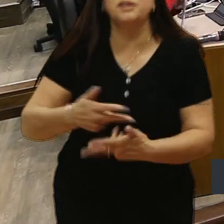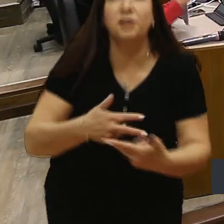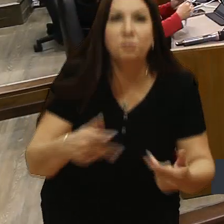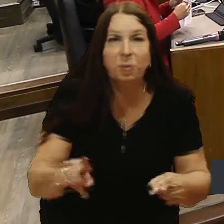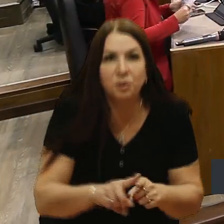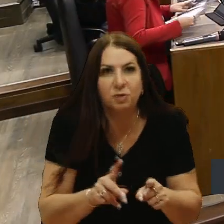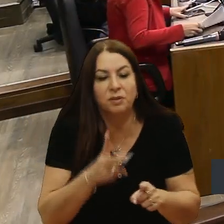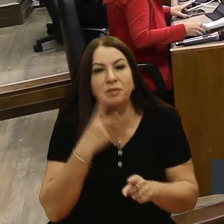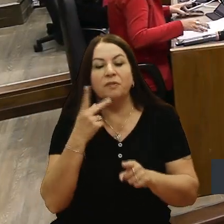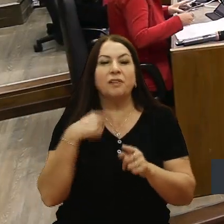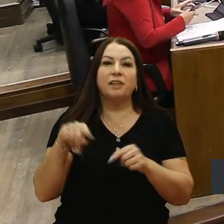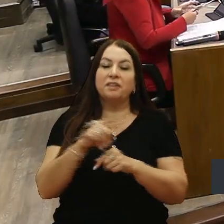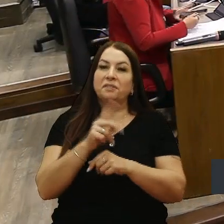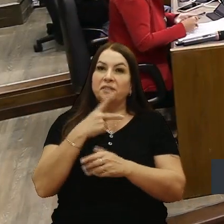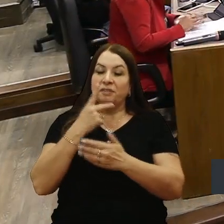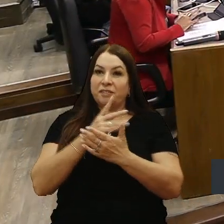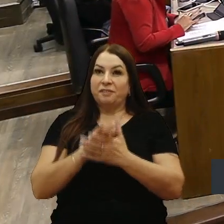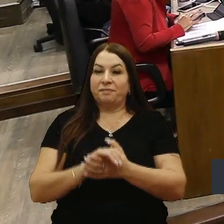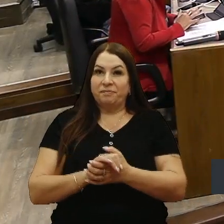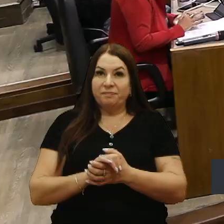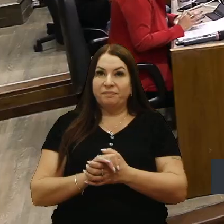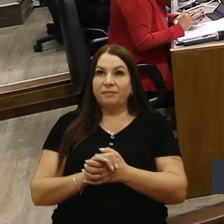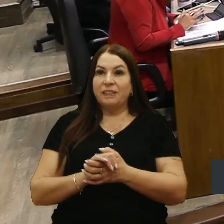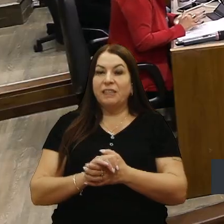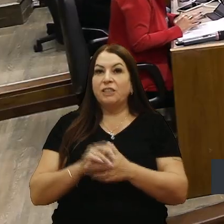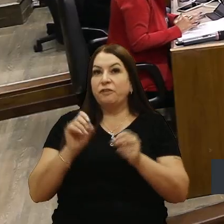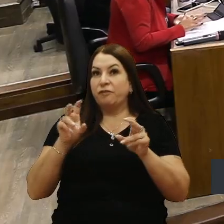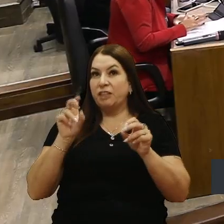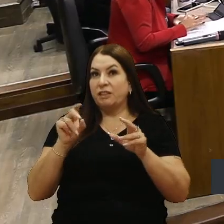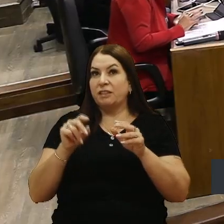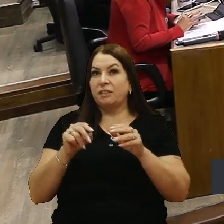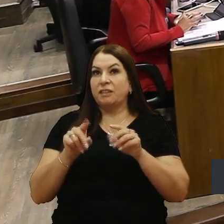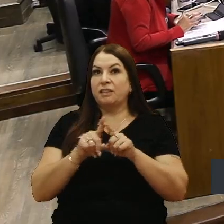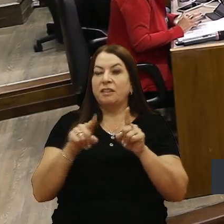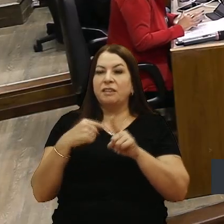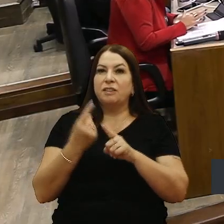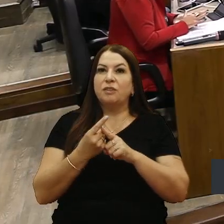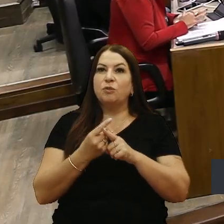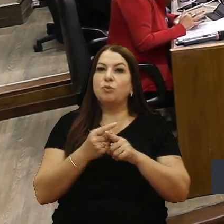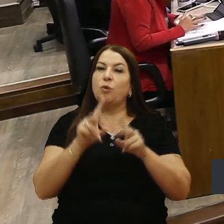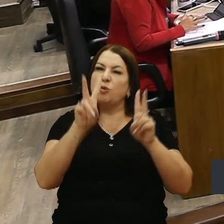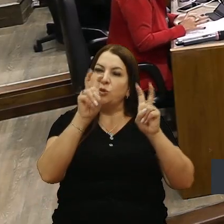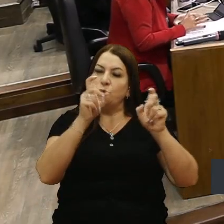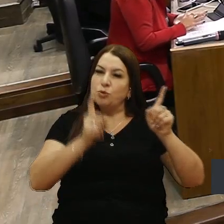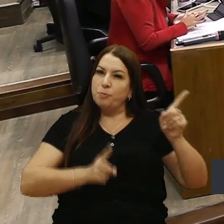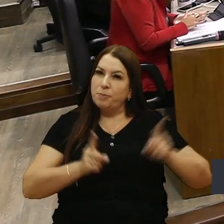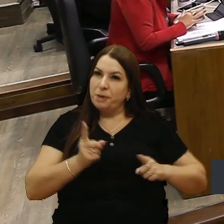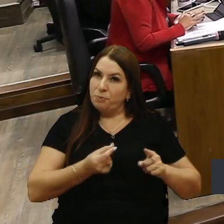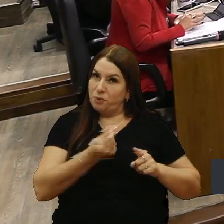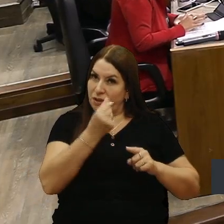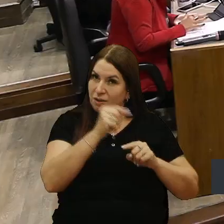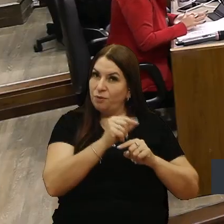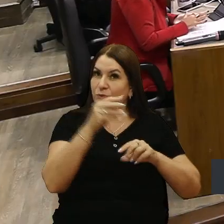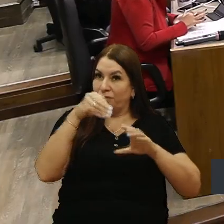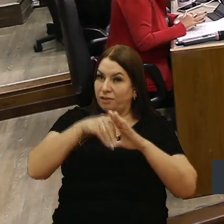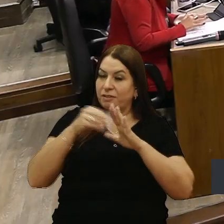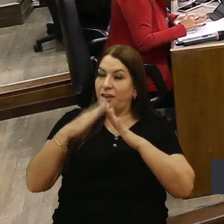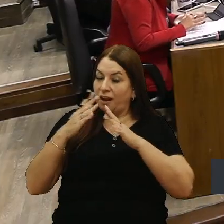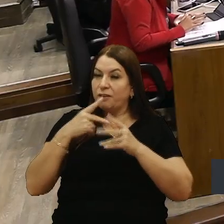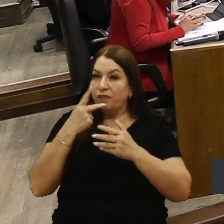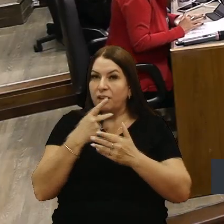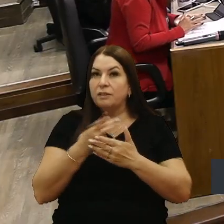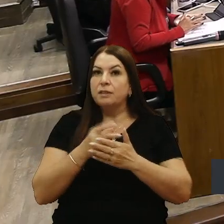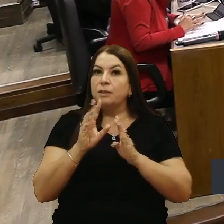serem ditas quando a gente está falando da privatização do nosso primo rico. Não foi o que a gente sempre disse, inclusive dentro desta casa,